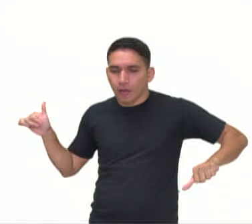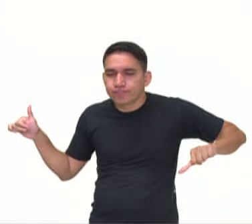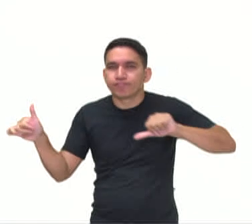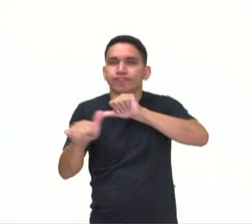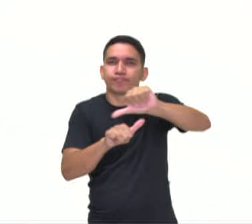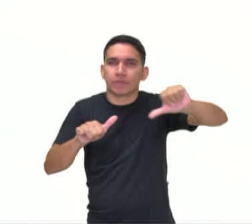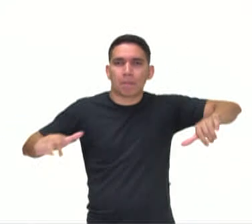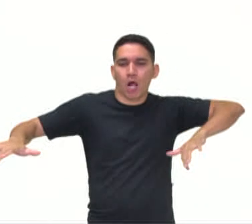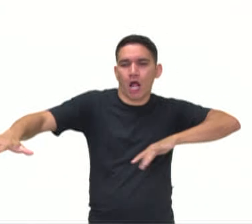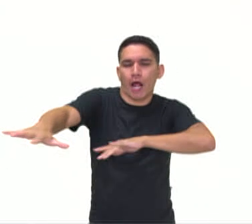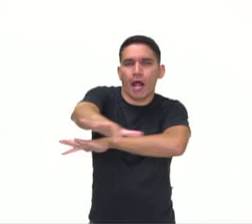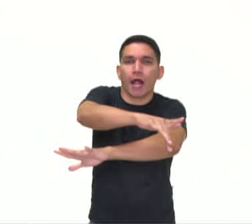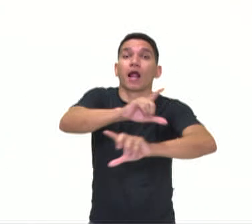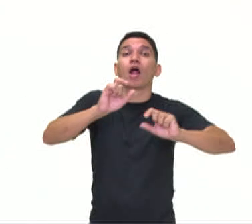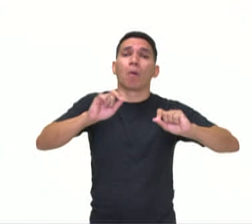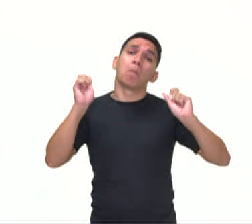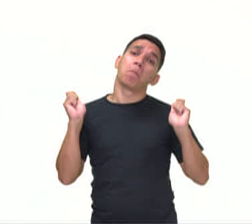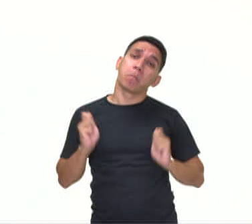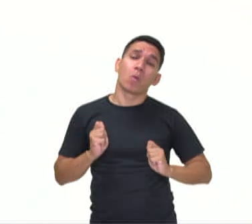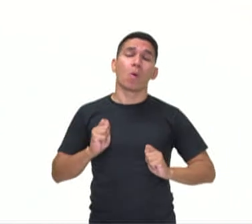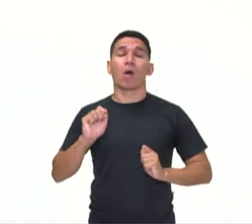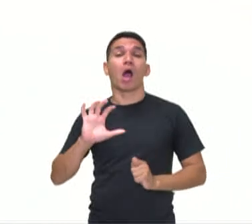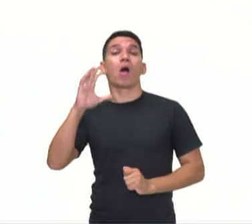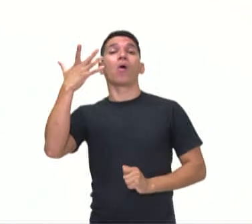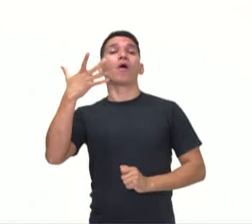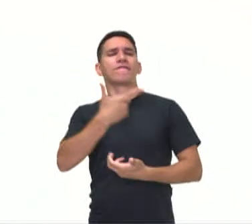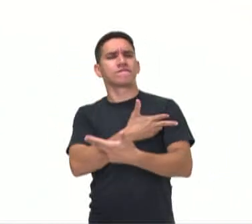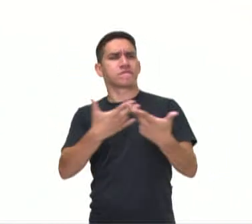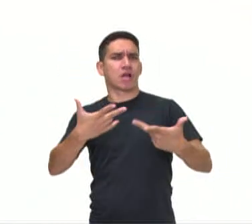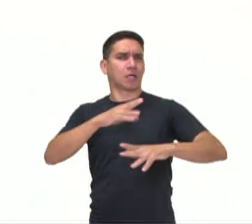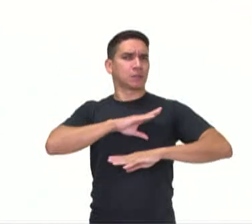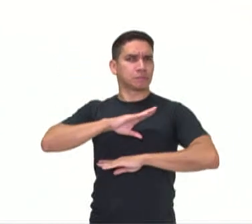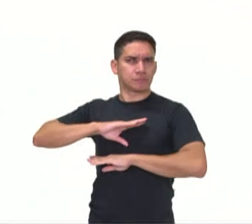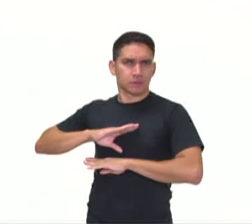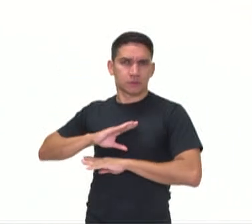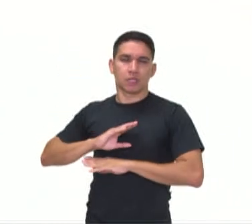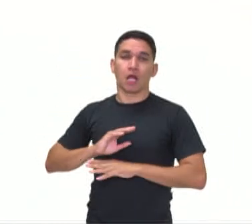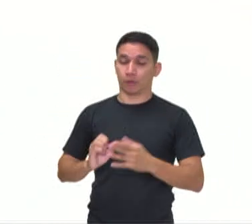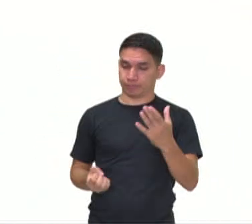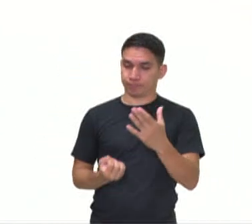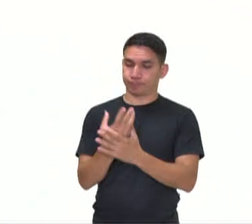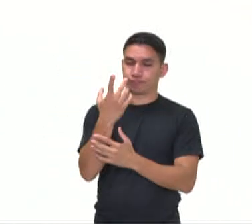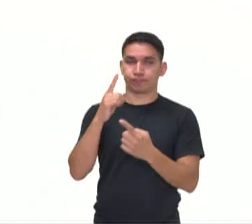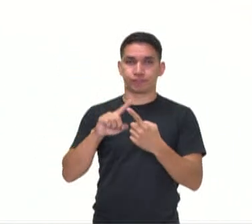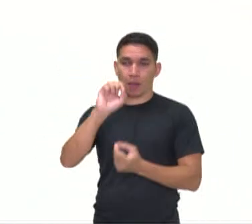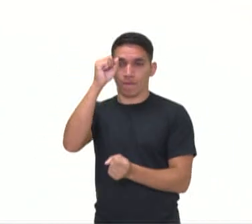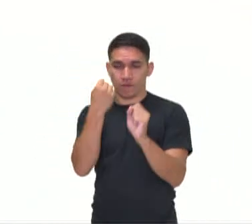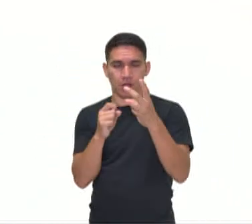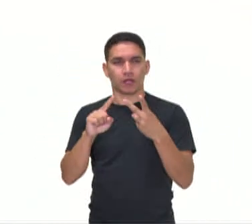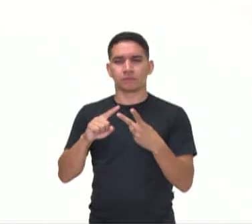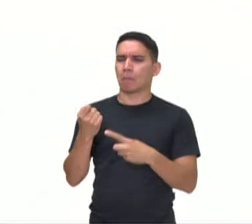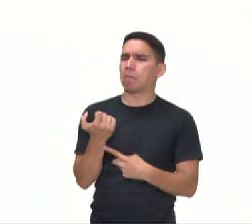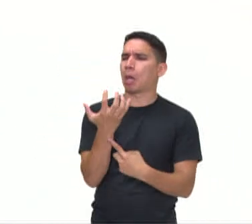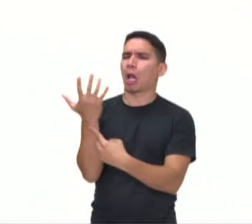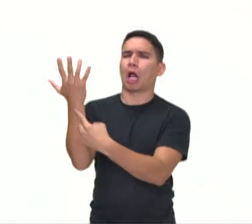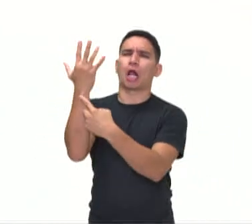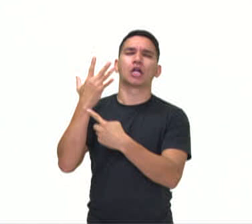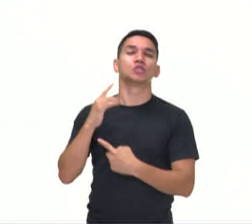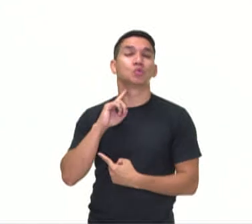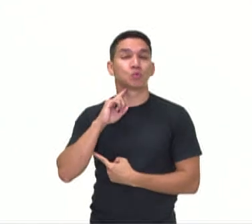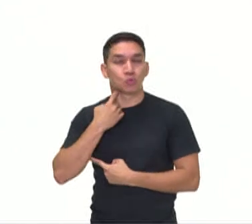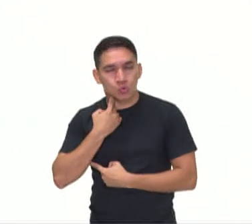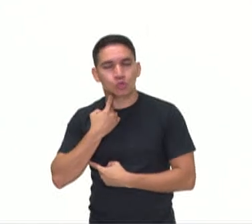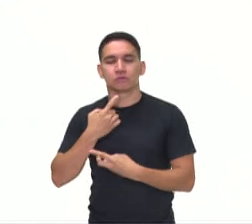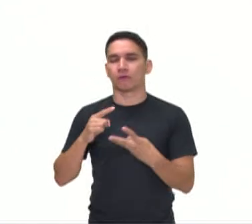na paisagem podem ocorrer em várias esferas, desde a construção de fábricas, emissão de poluentes, das mais